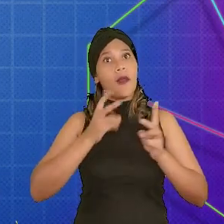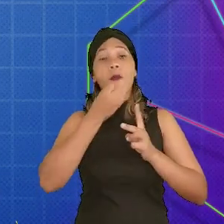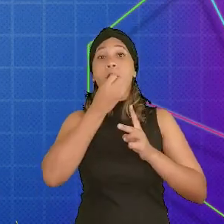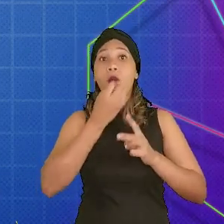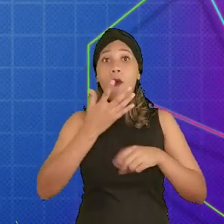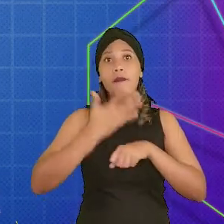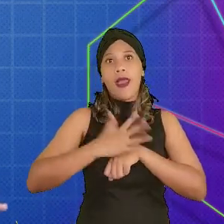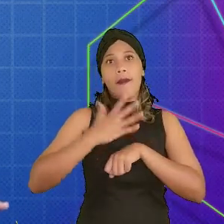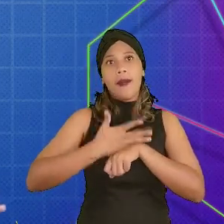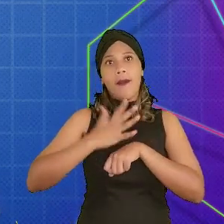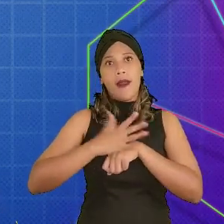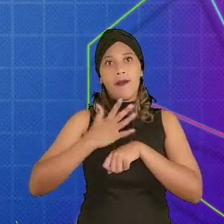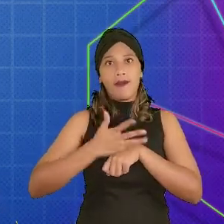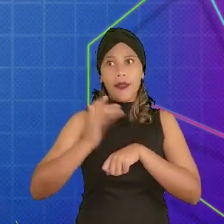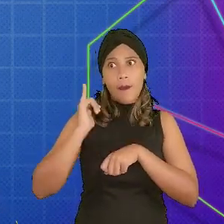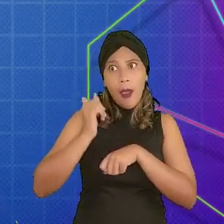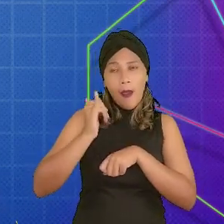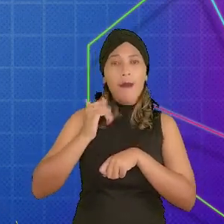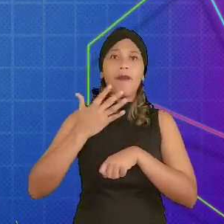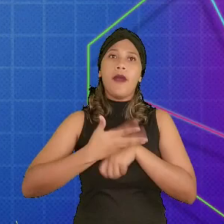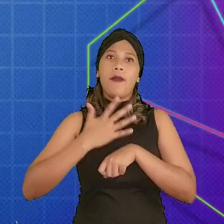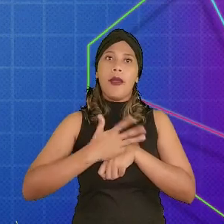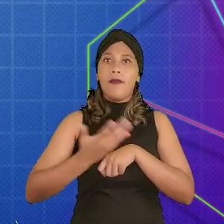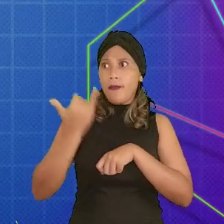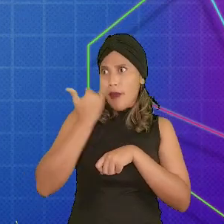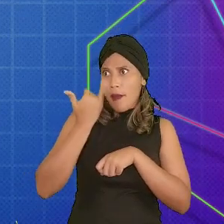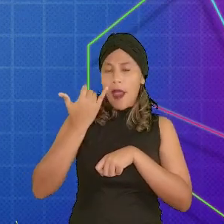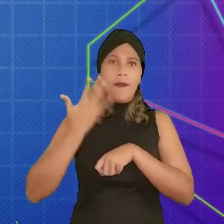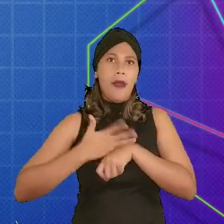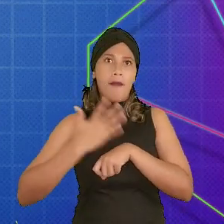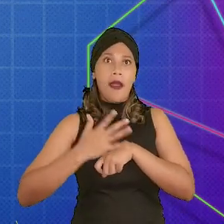que é sempre bom vocês praticarem as coisas que falamos aqui,